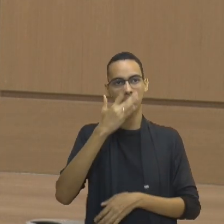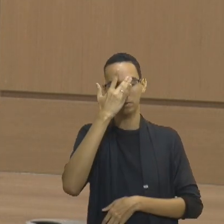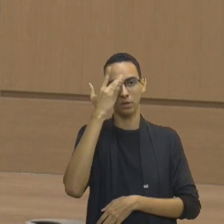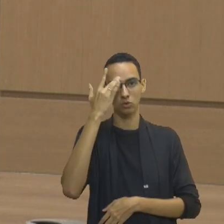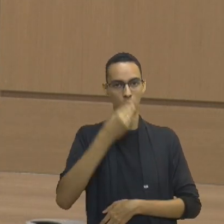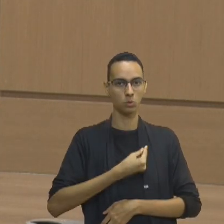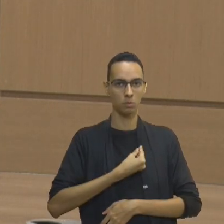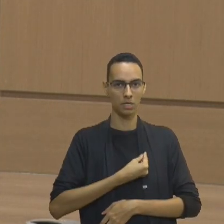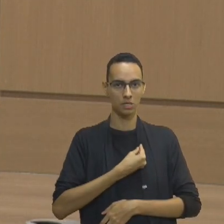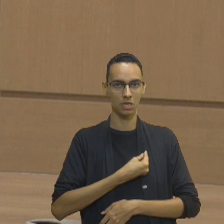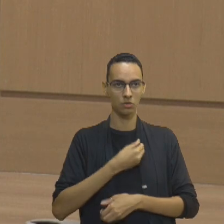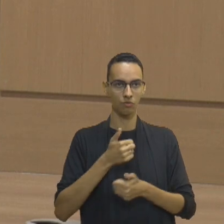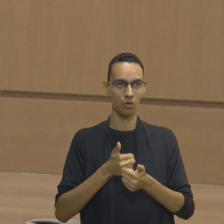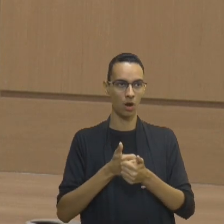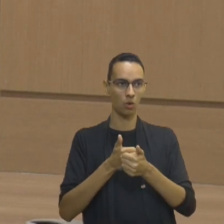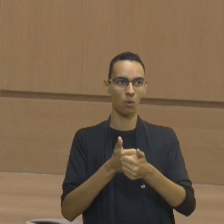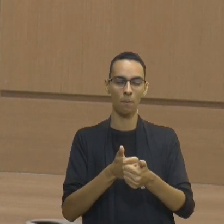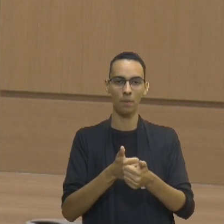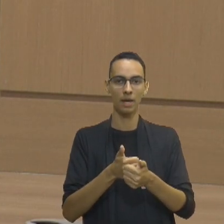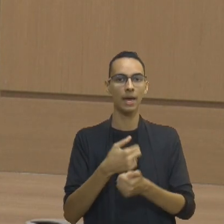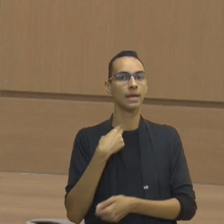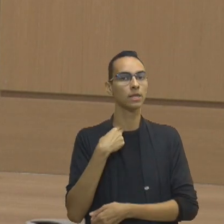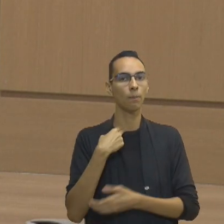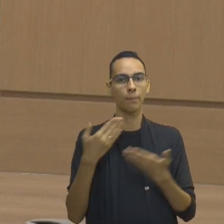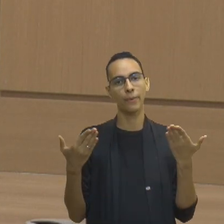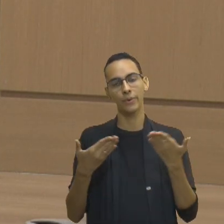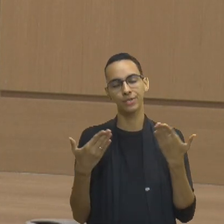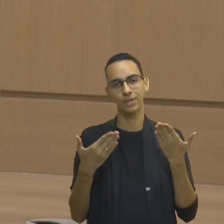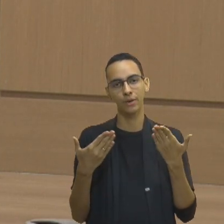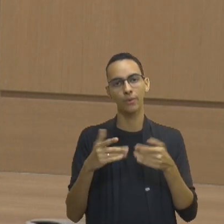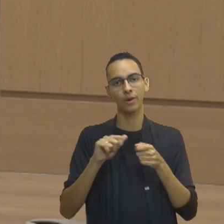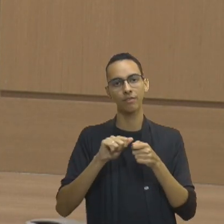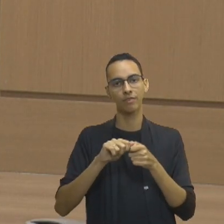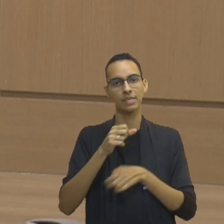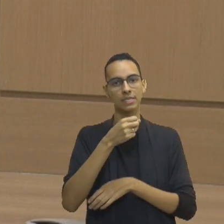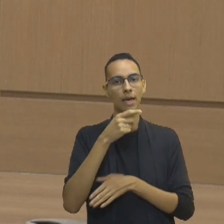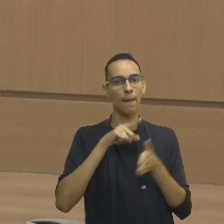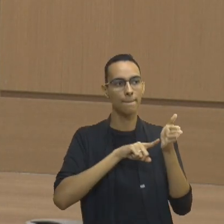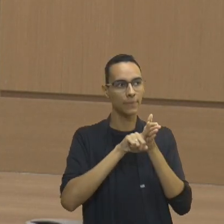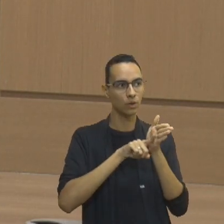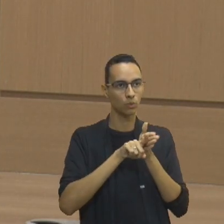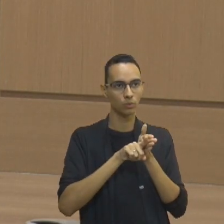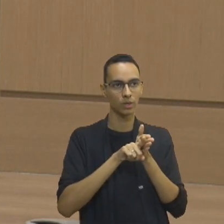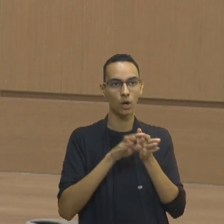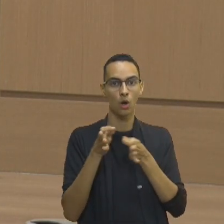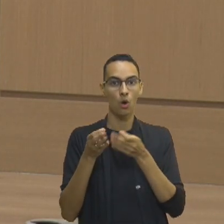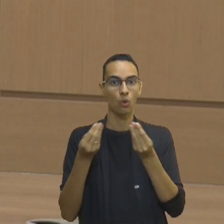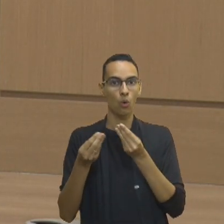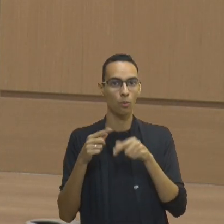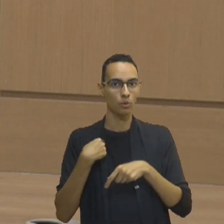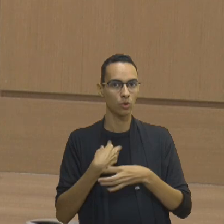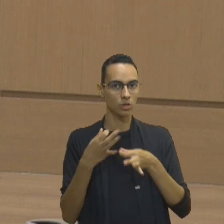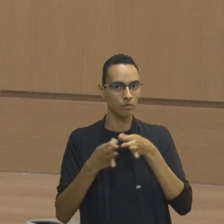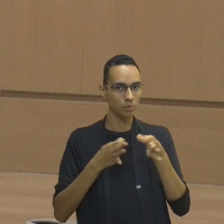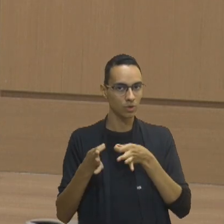acompanhar, né, não vão poder nesse momento fazer as perguntas, a gente vai fazer a seguinte dinâmica.